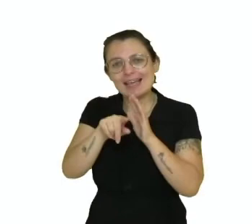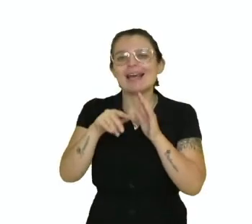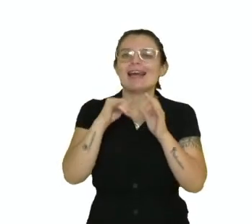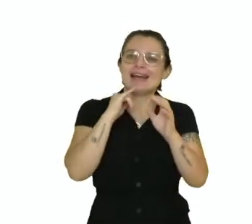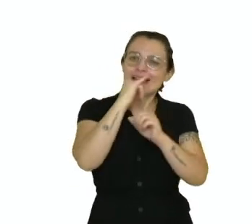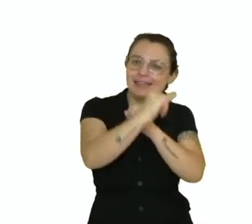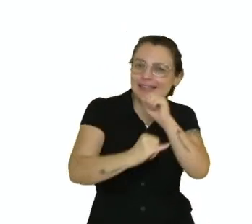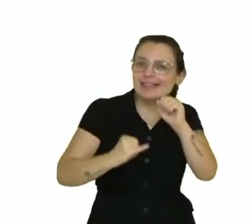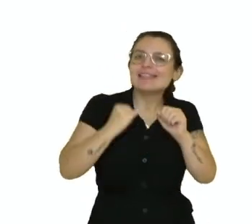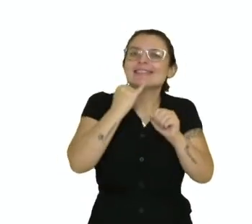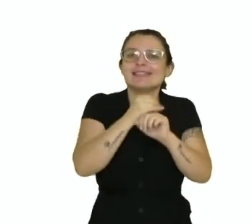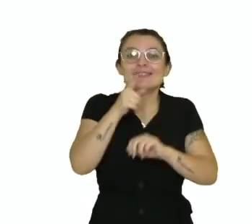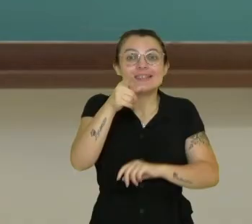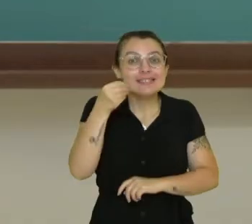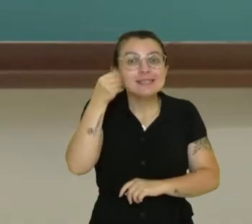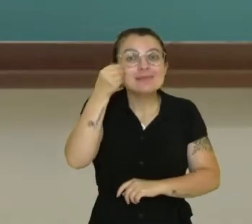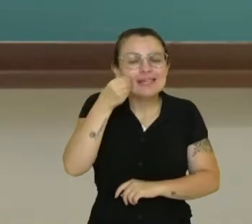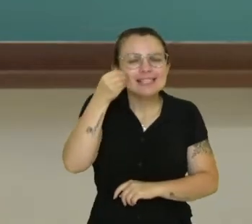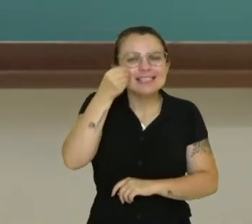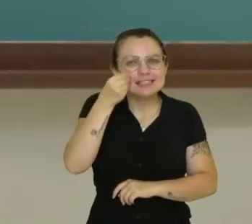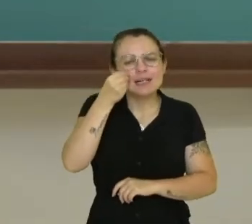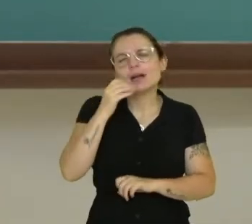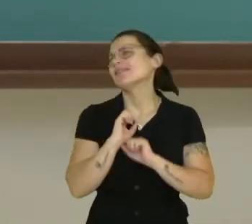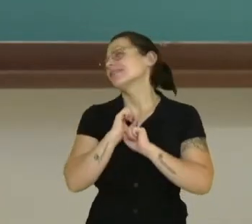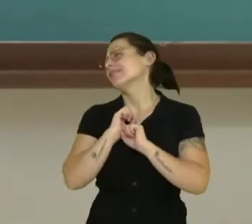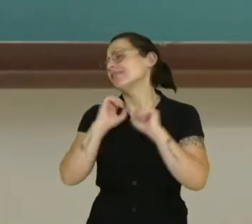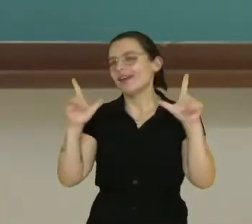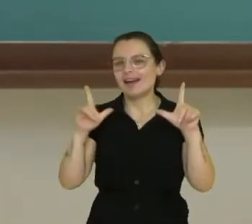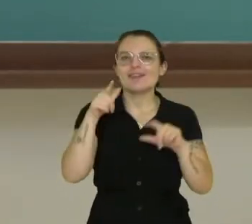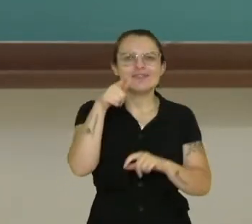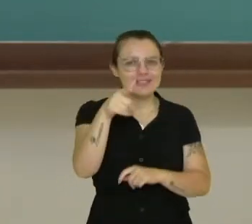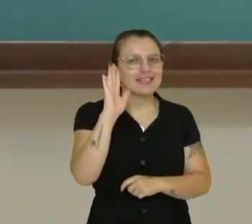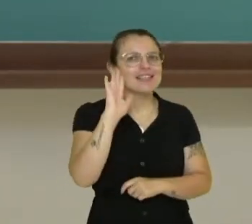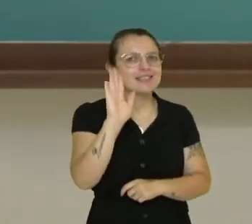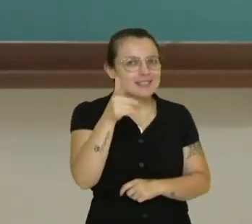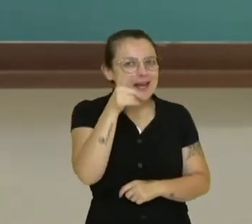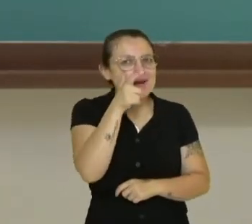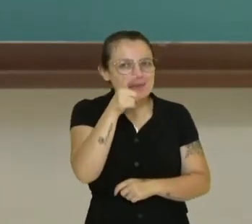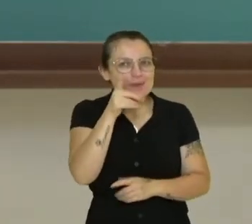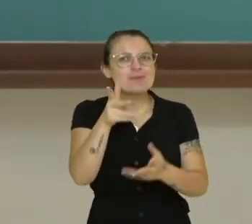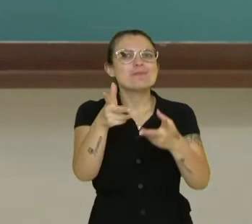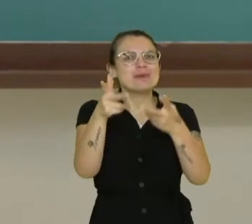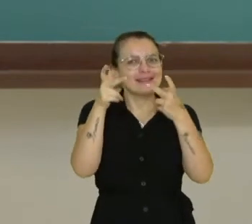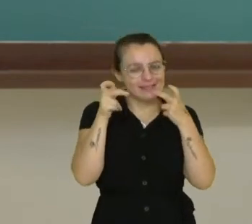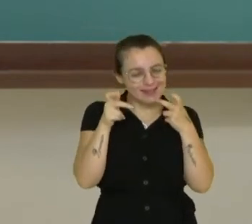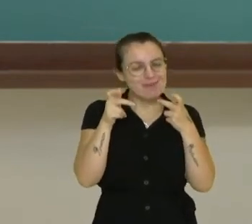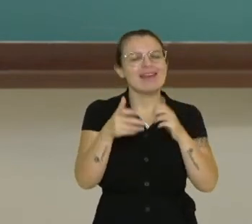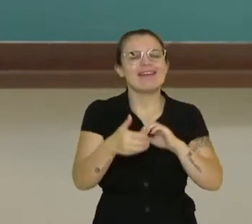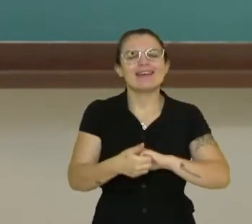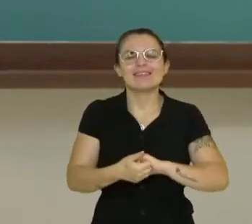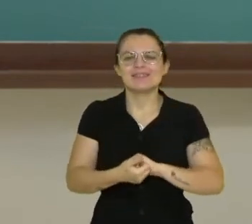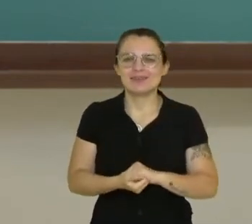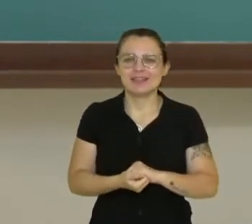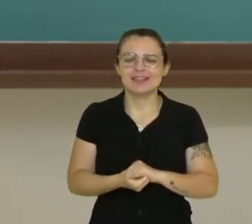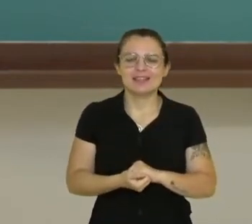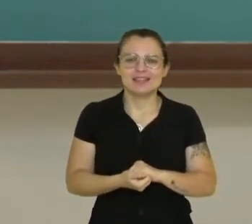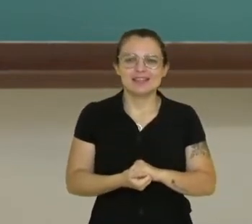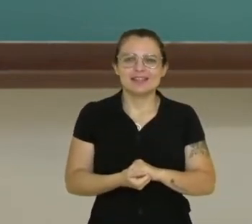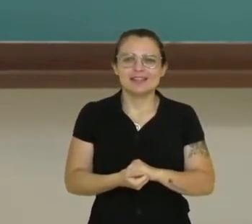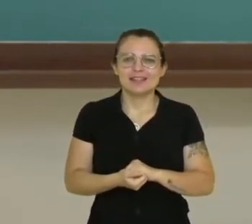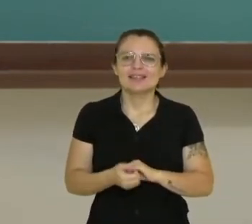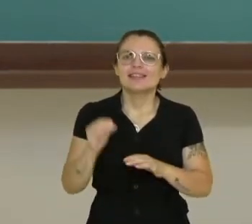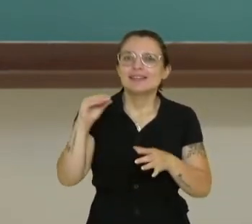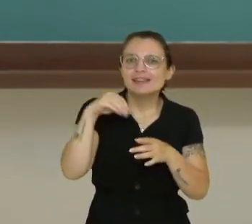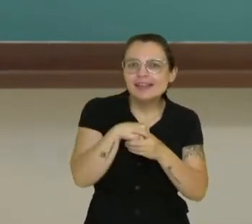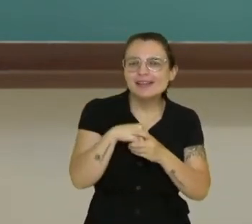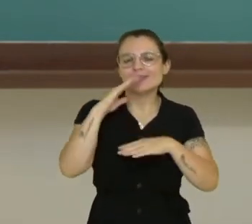internet, para você viver essa experiência. É claro que eu tenho certeza que vocês já viveram essa experiência a partir dessa